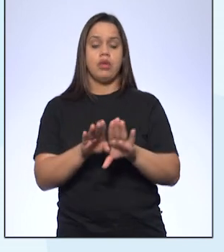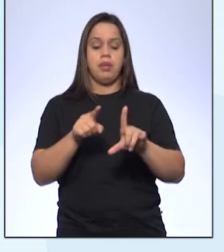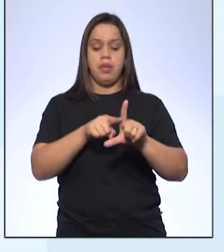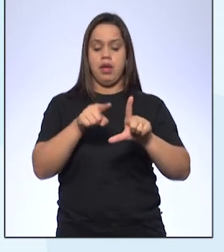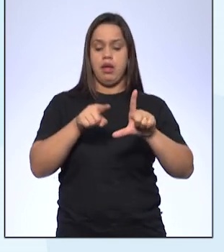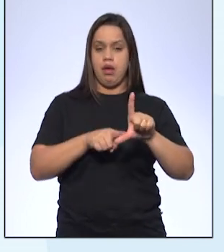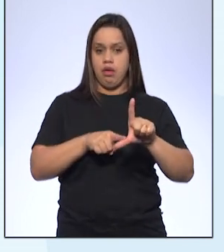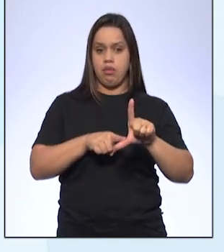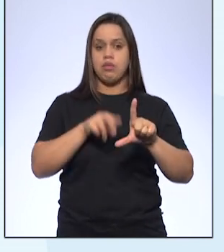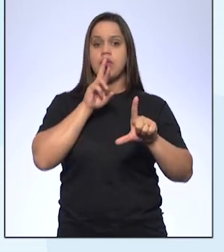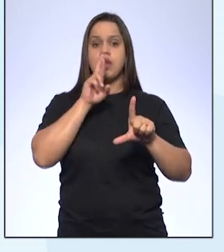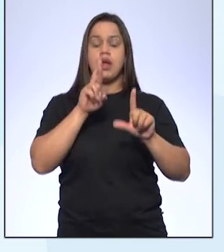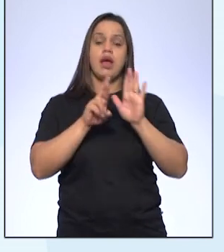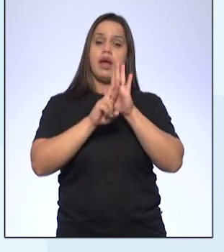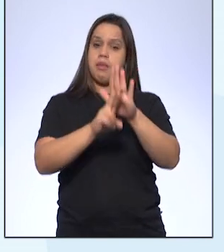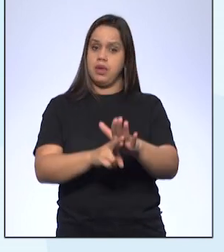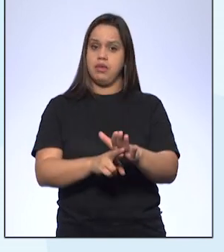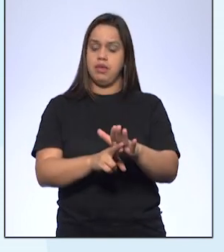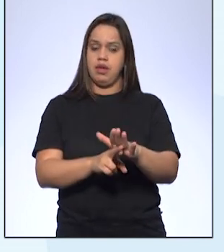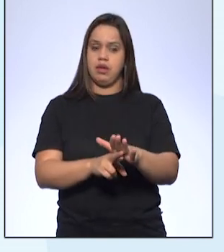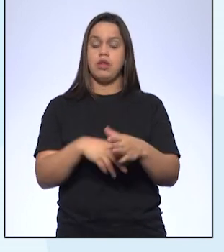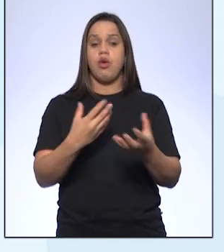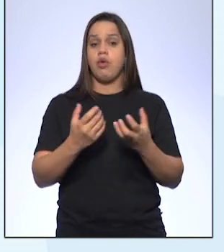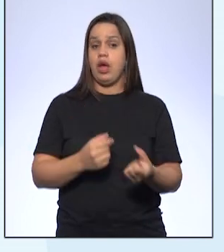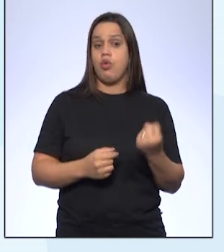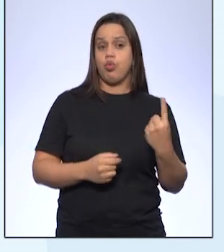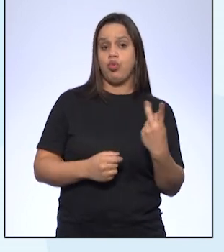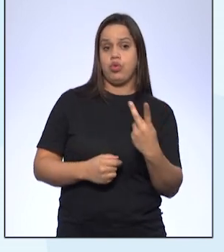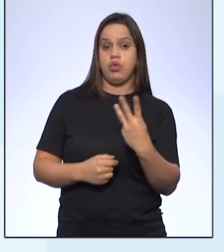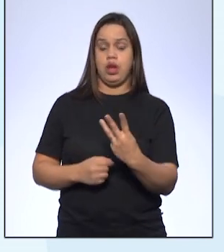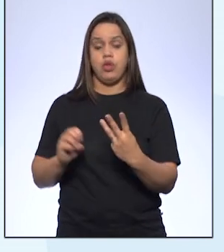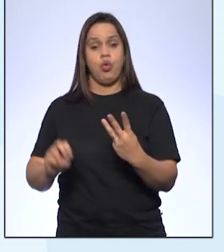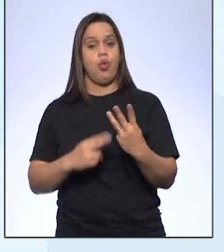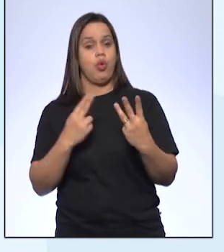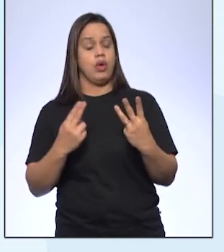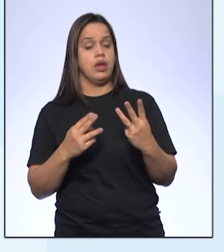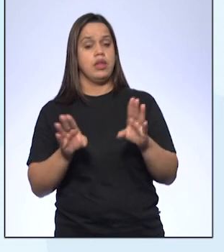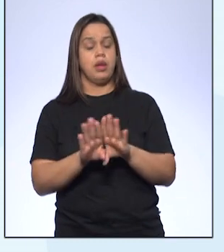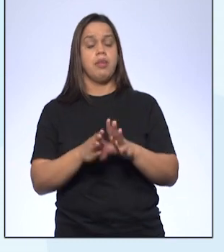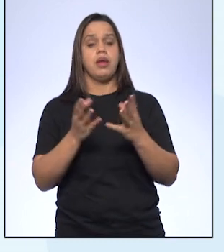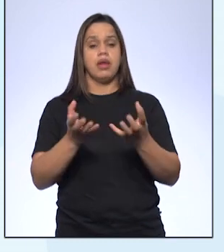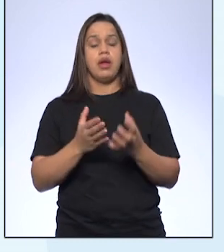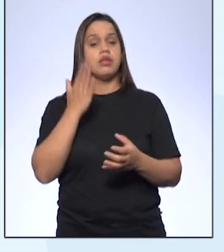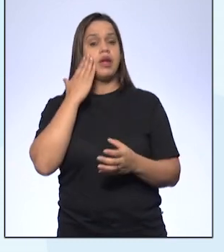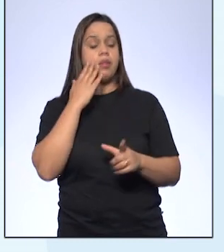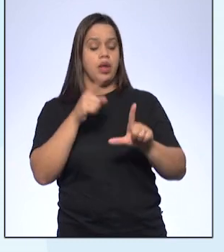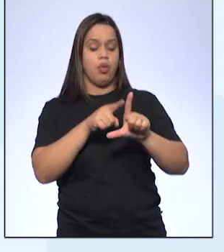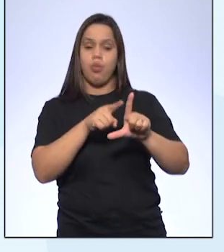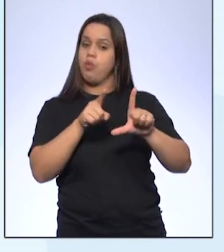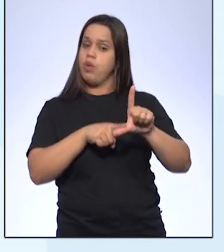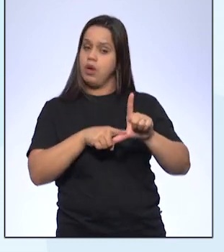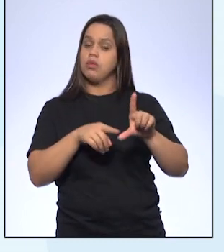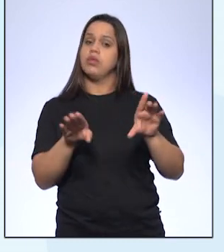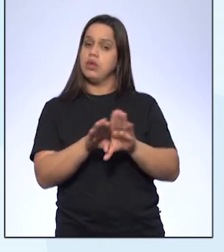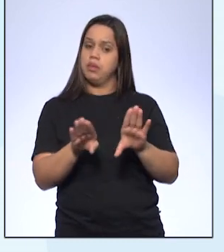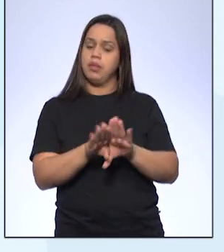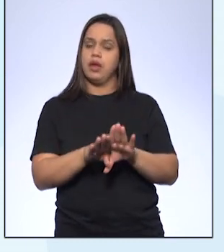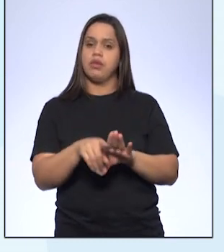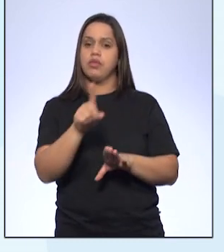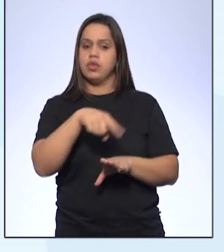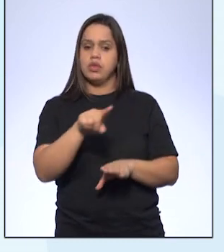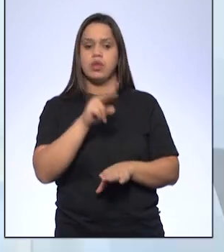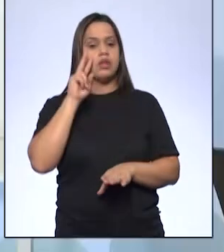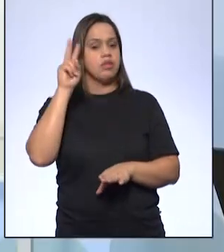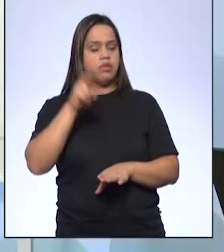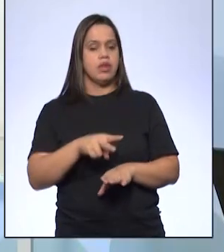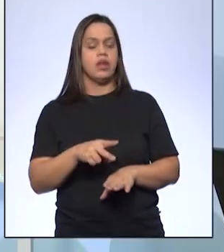setores? Então, eu quero 1, 2 ou 3. E eu quero saber qual que é o ângulo. É muito importante vocês frisarem